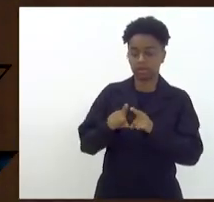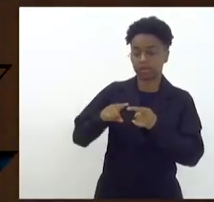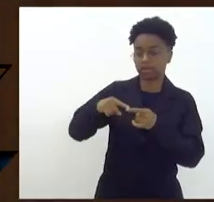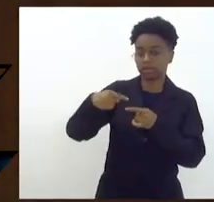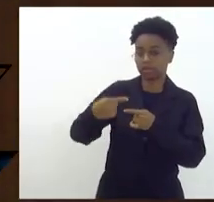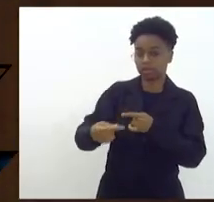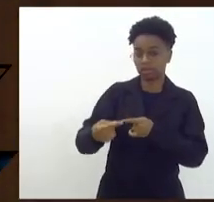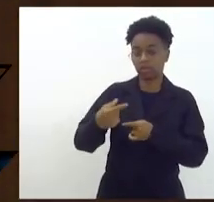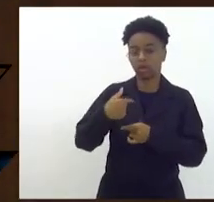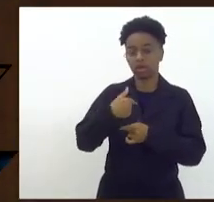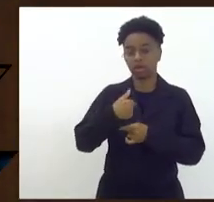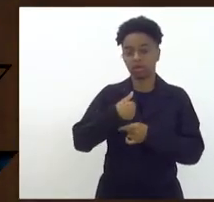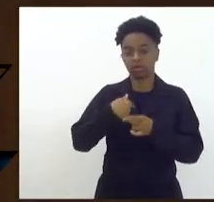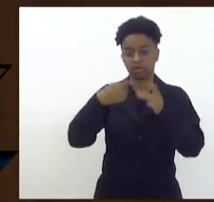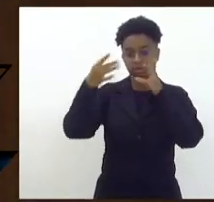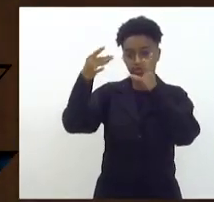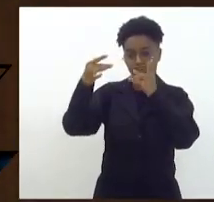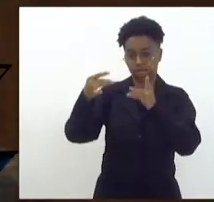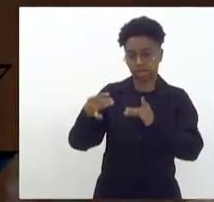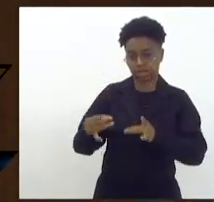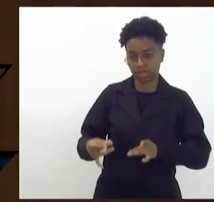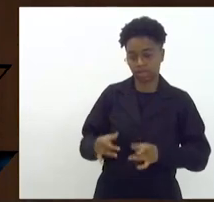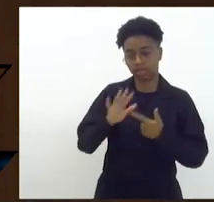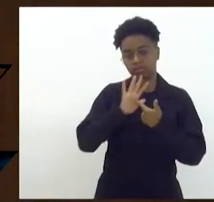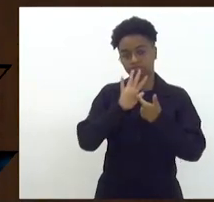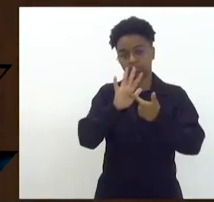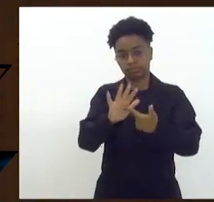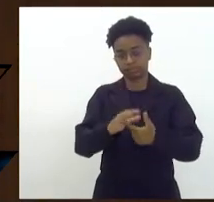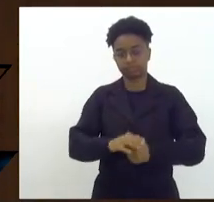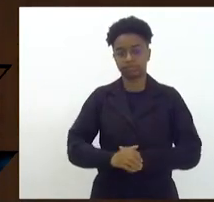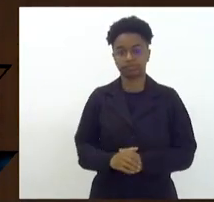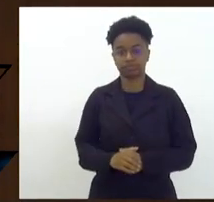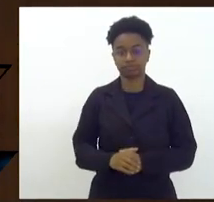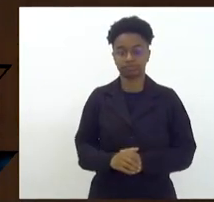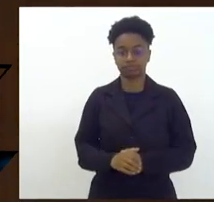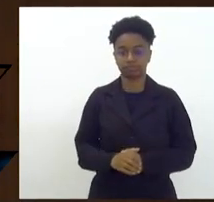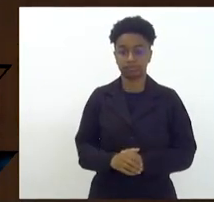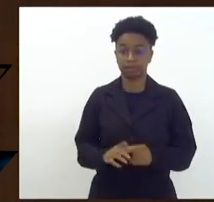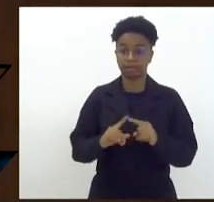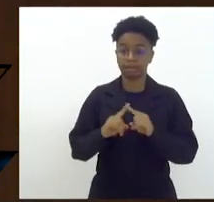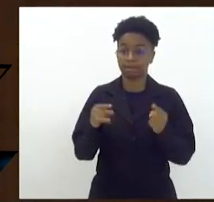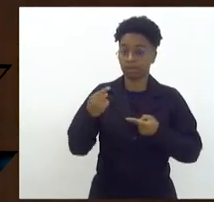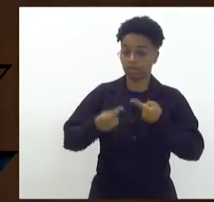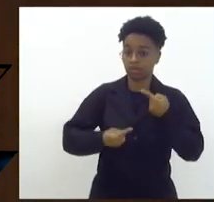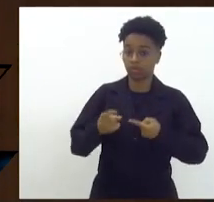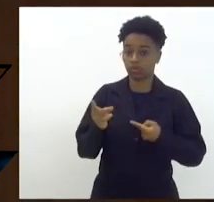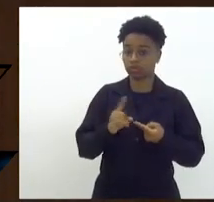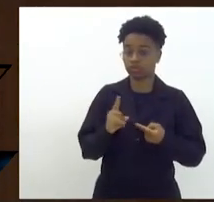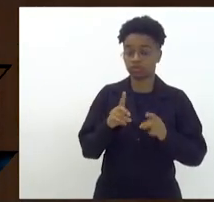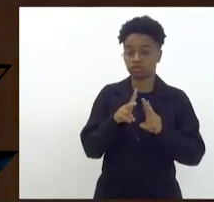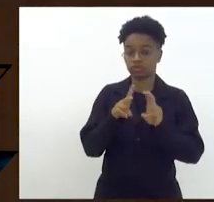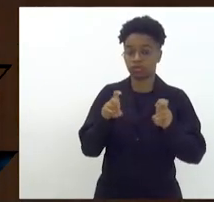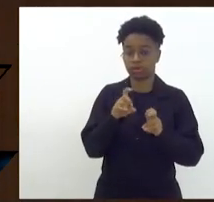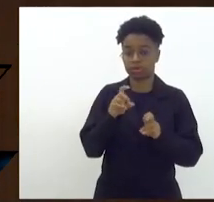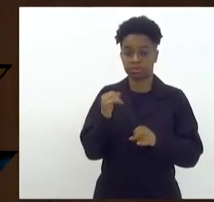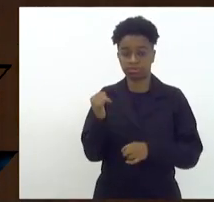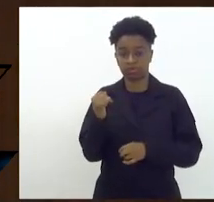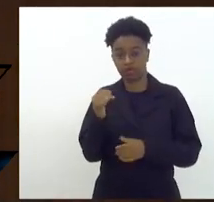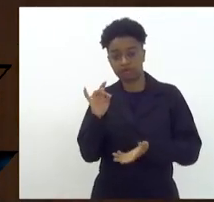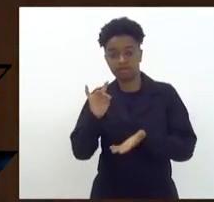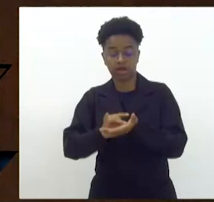eu vou destrinchar Mais especificamente E aí não discutindo da validade do acordo